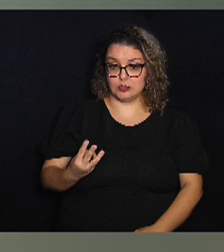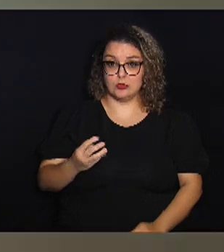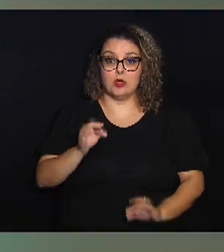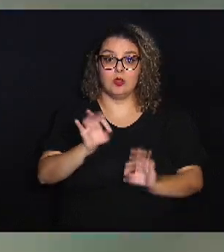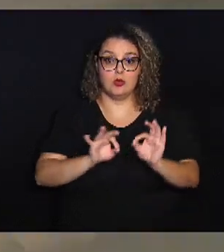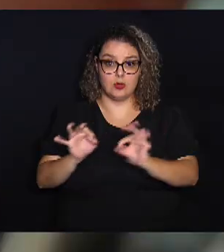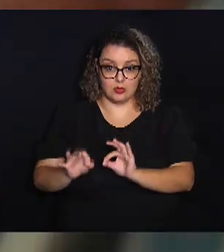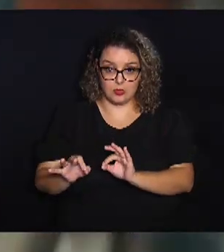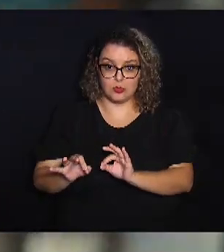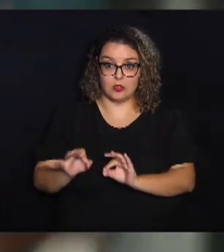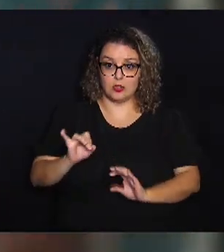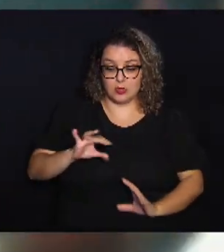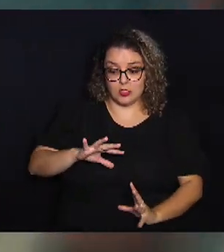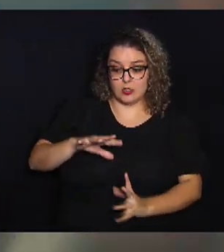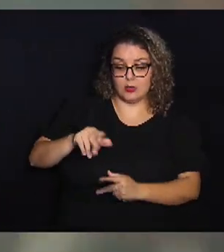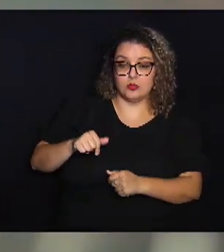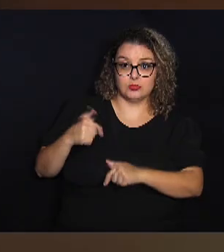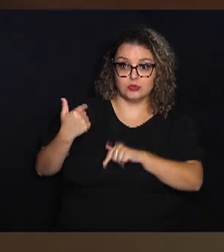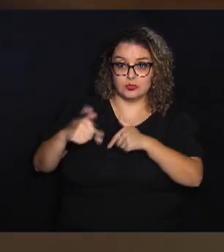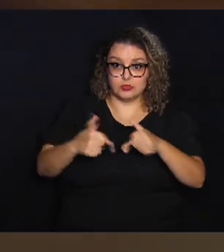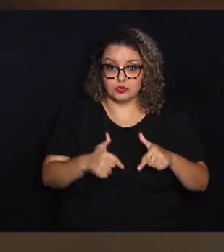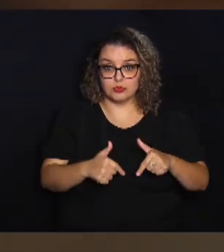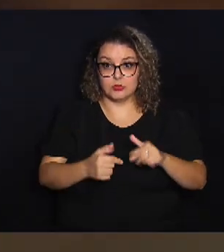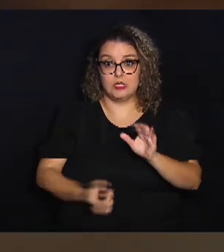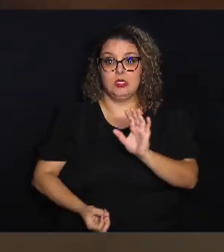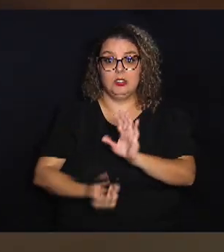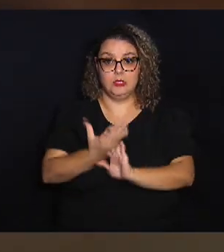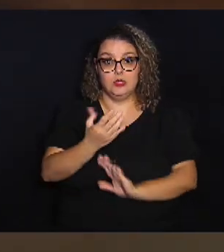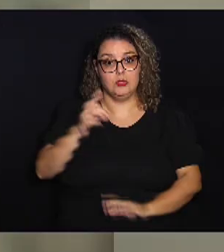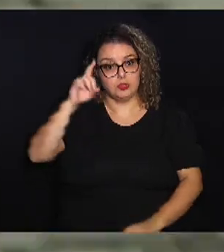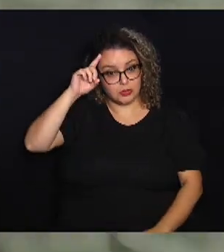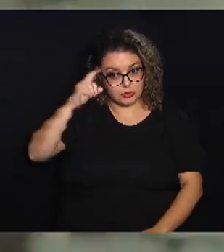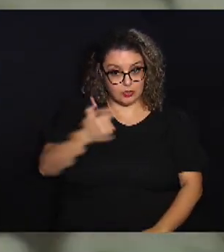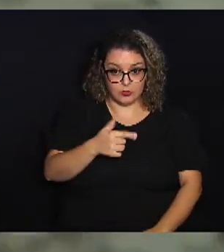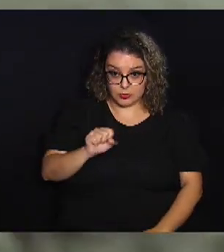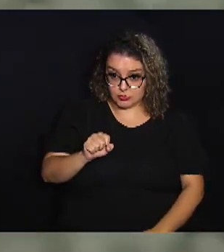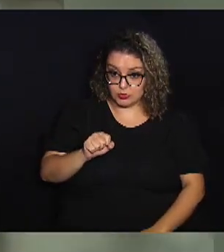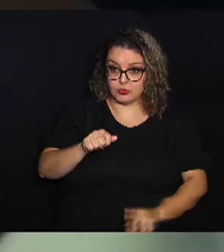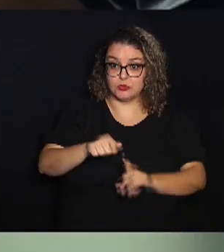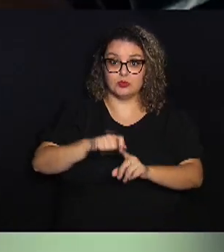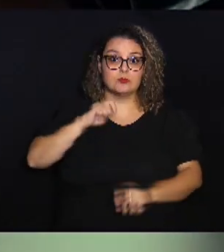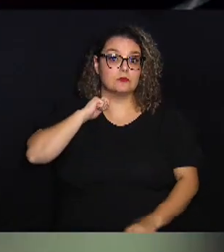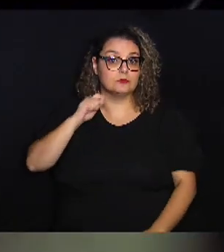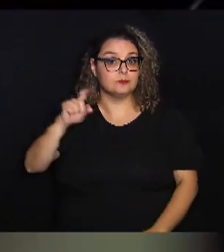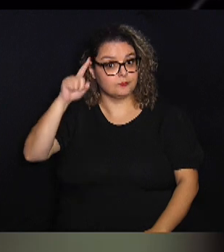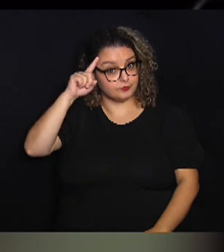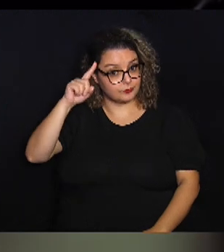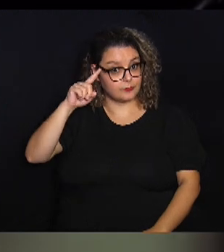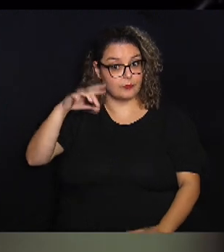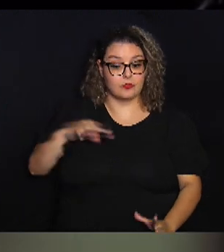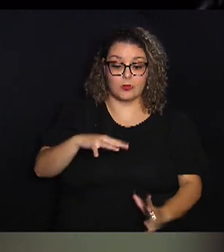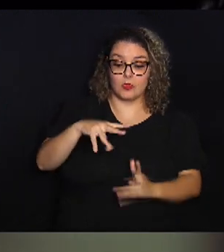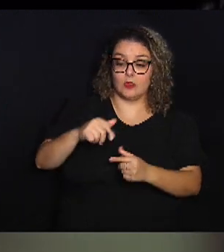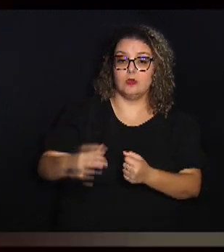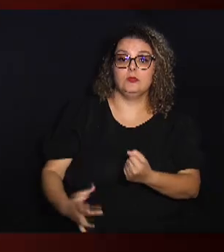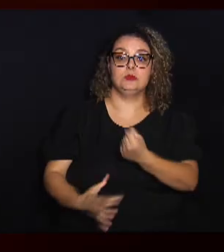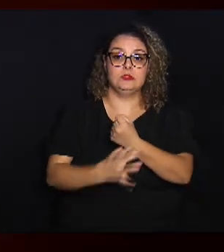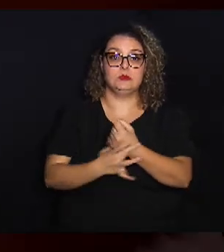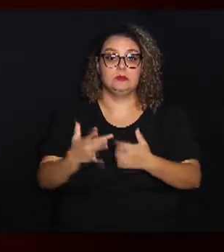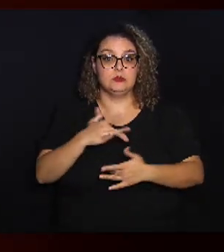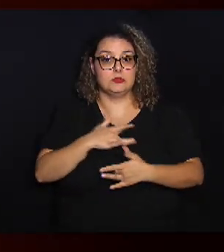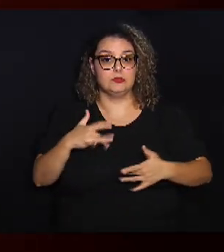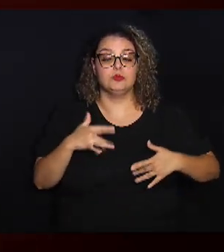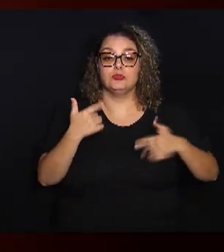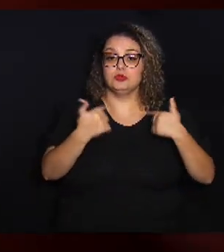Organização Internacional do Trabalho instituiu o dia 28 de abril como o Dia Mundial de Segurança e Saúde do